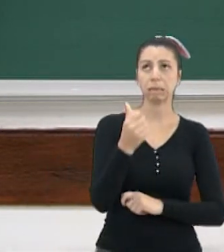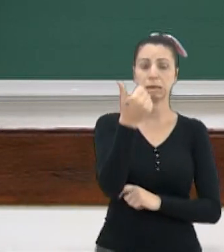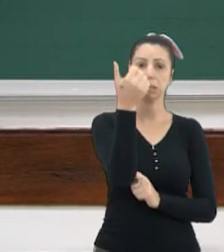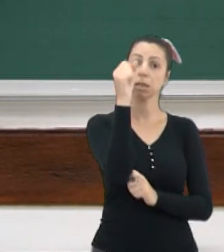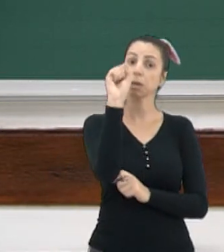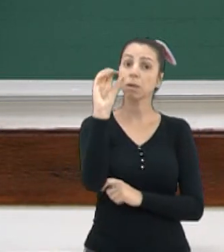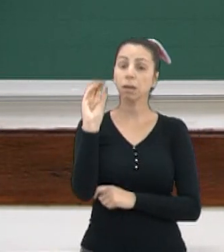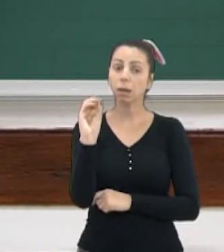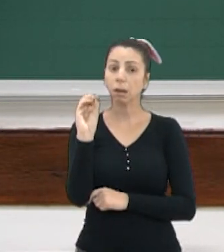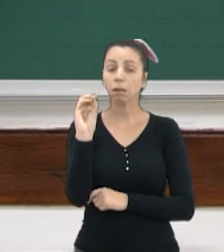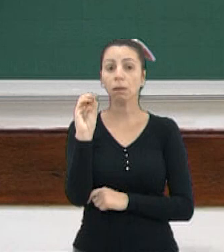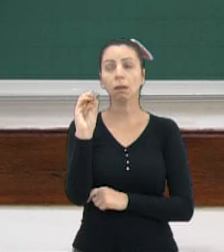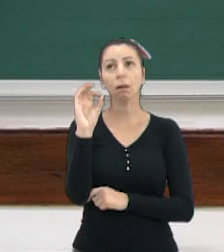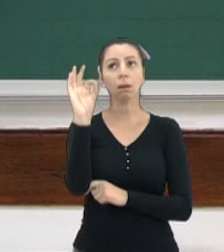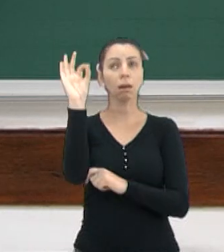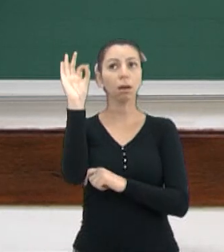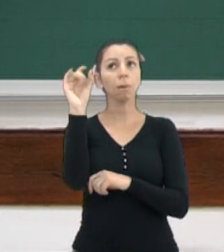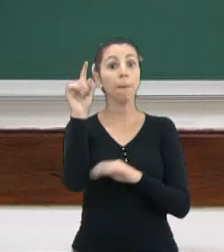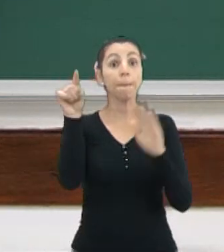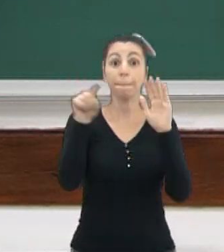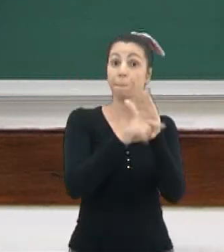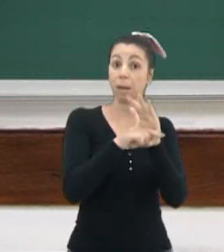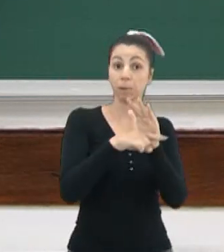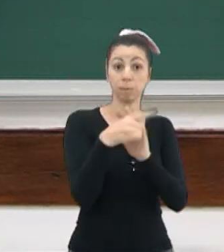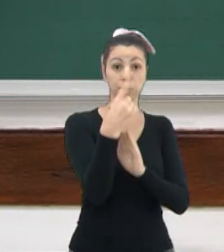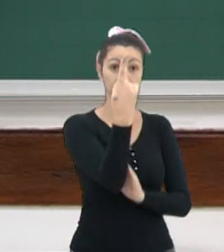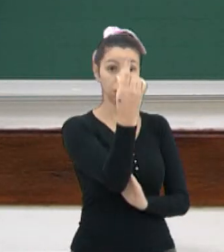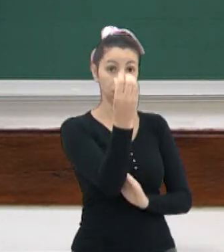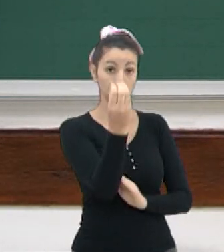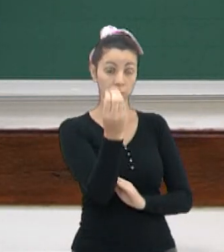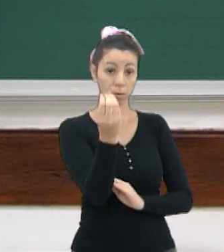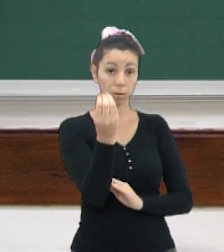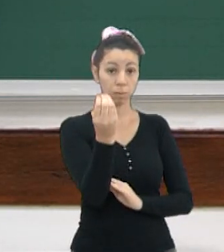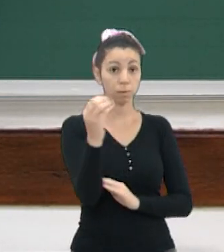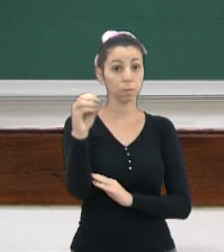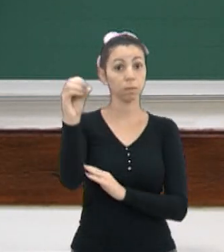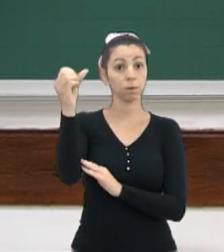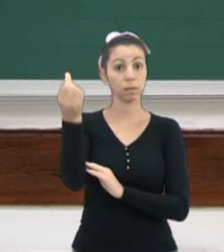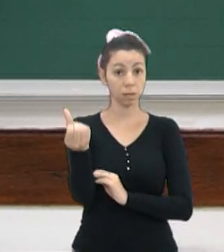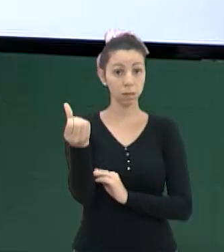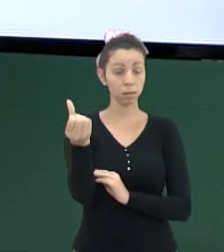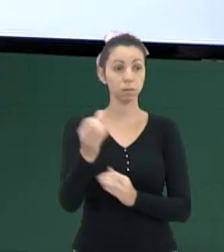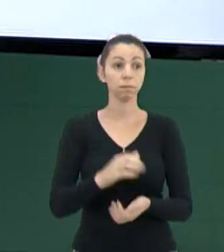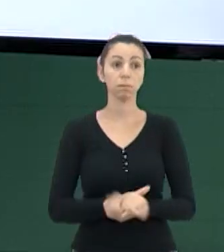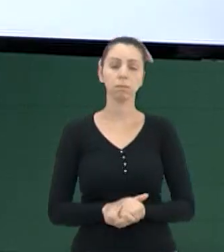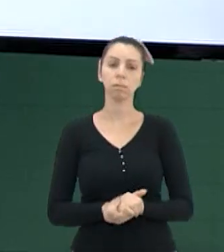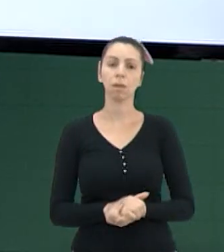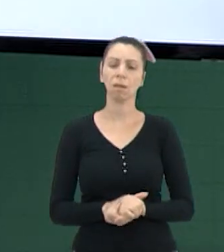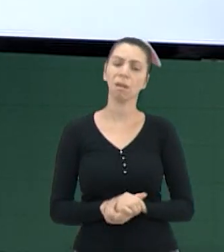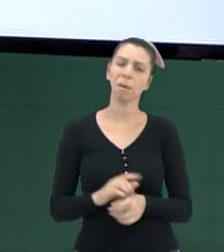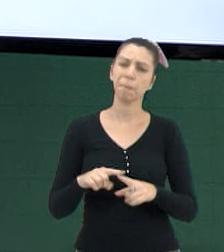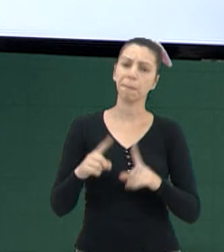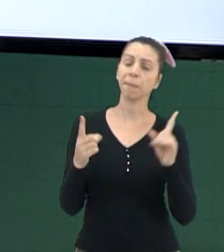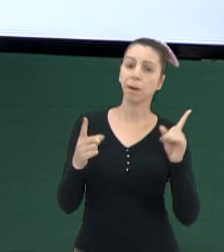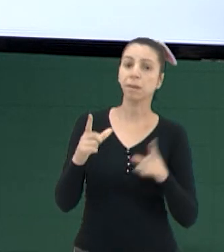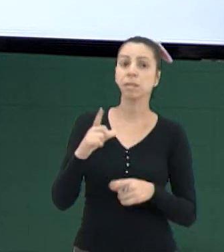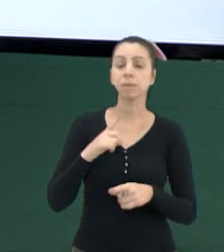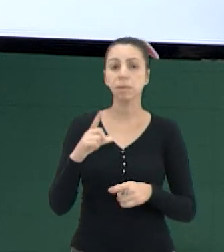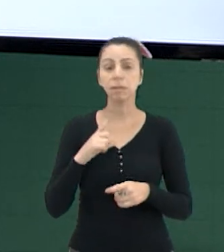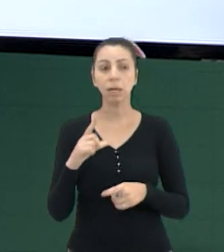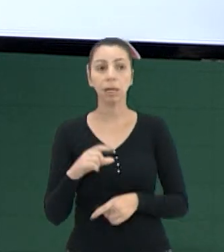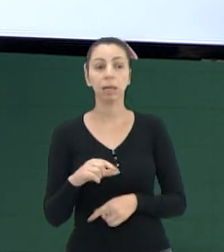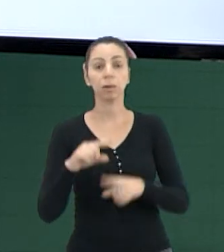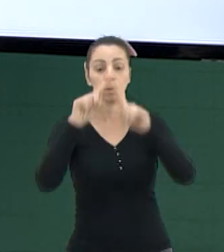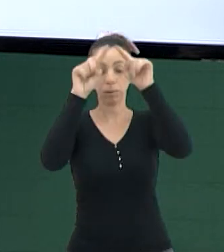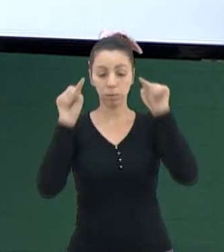menos 106, que é o ângulo que eu tenho do triângulo isósceles. Porém, eu sei que o triângulo isósceles